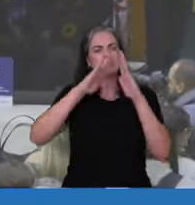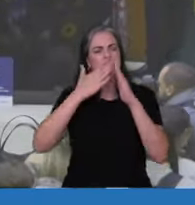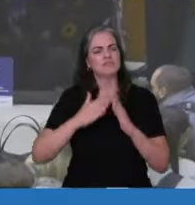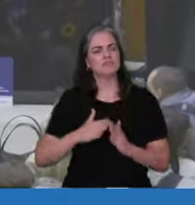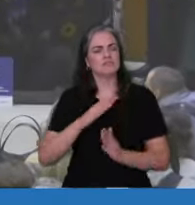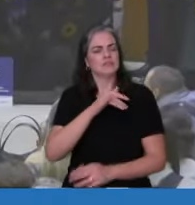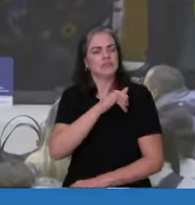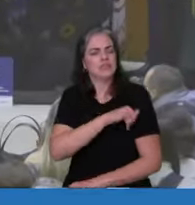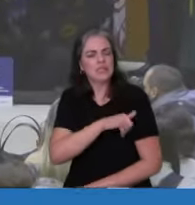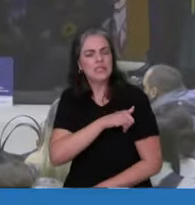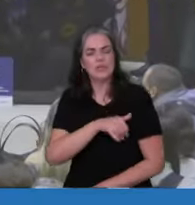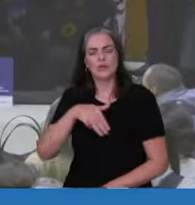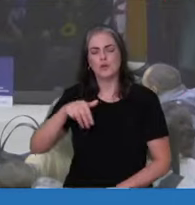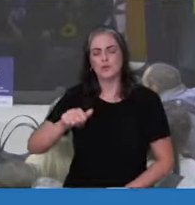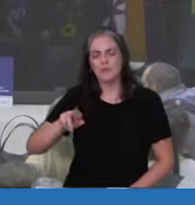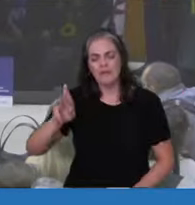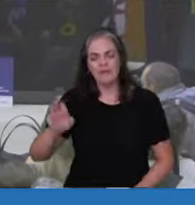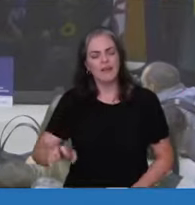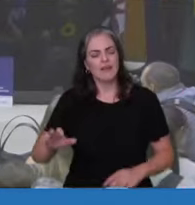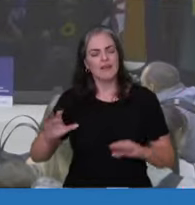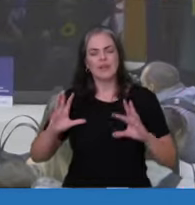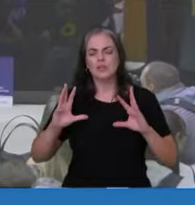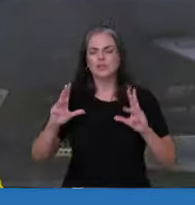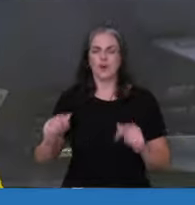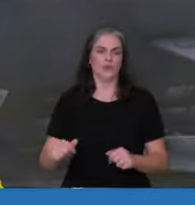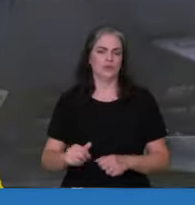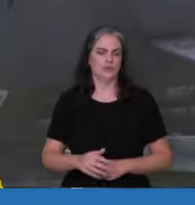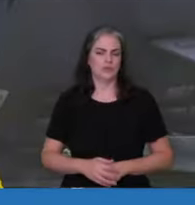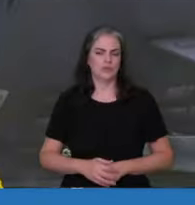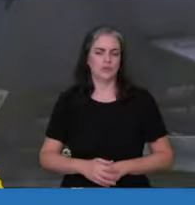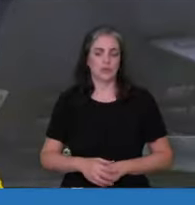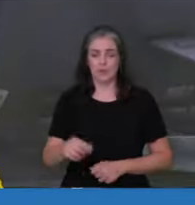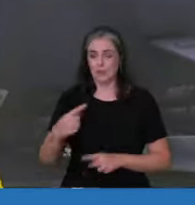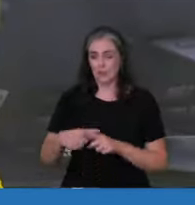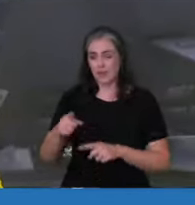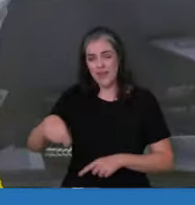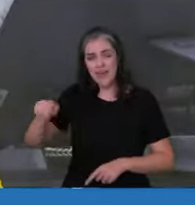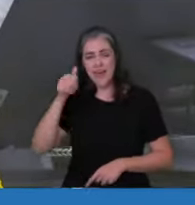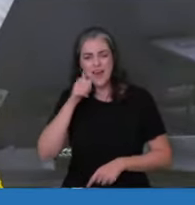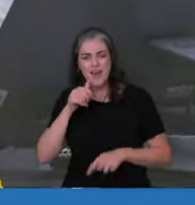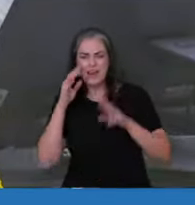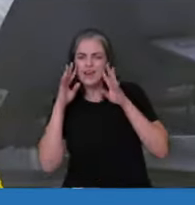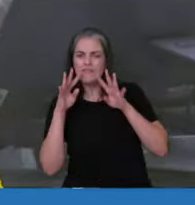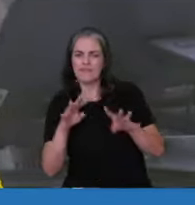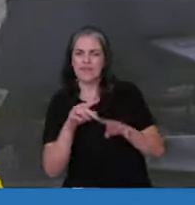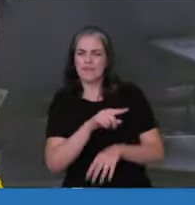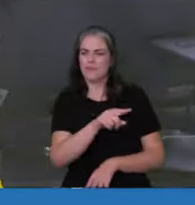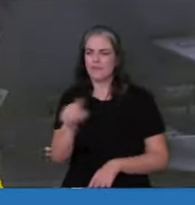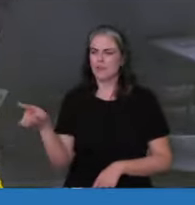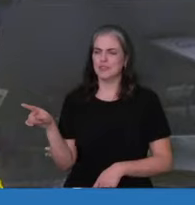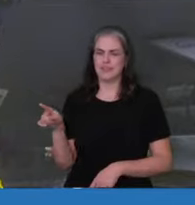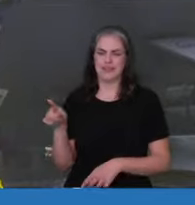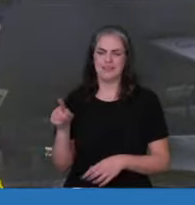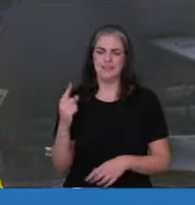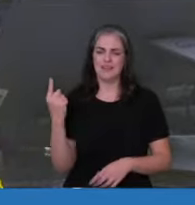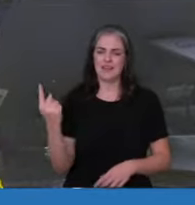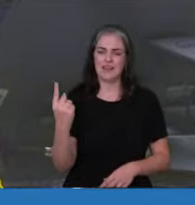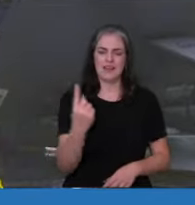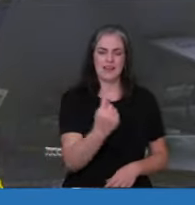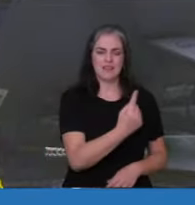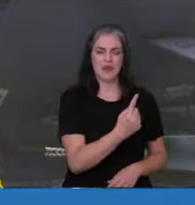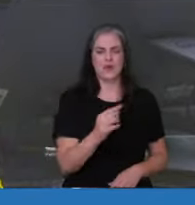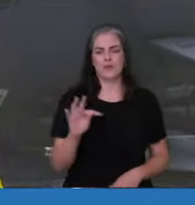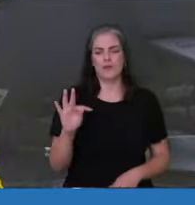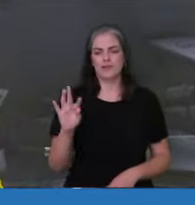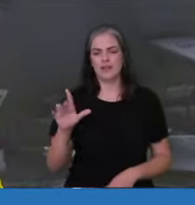seguem o olhar sobre vocês, sobre Marielle, sobre Beneditas, sobre Talírias, sobre